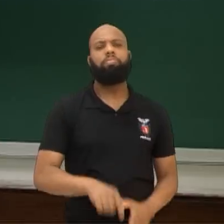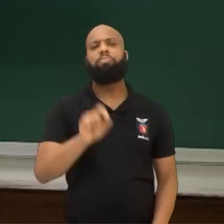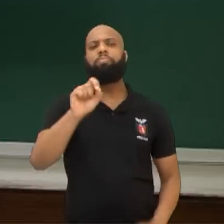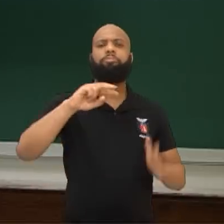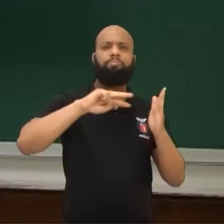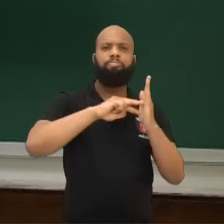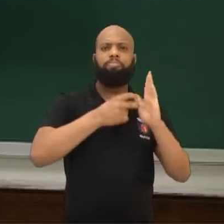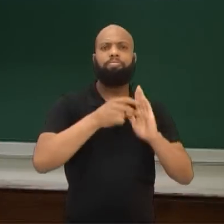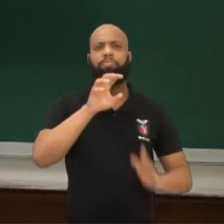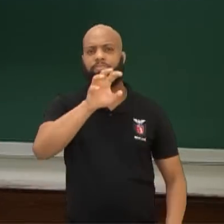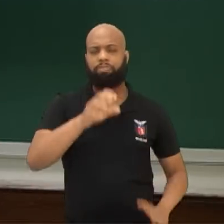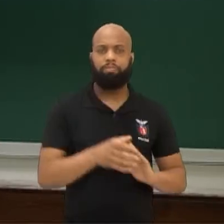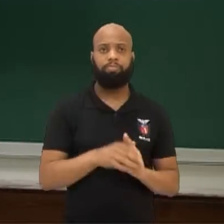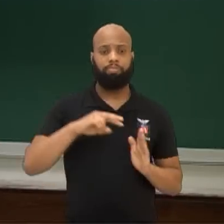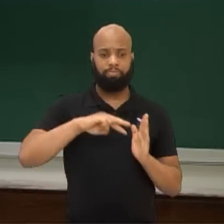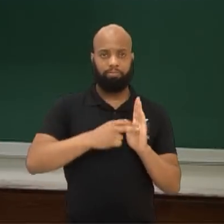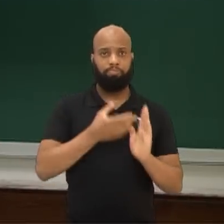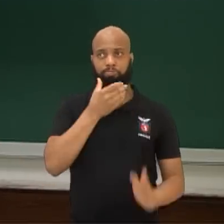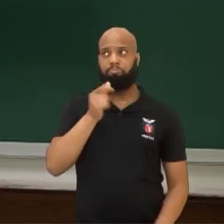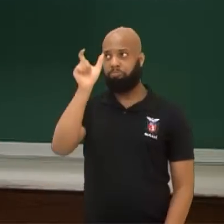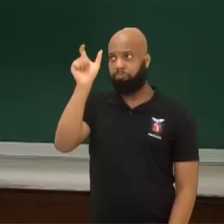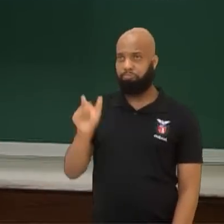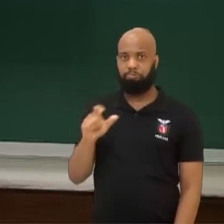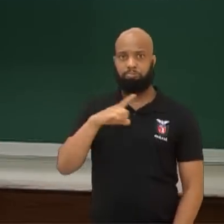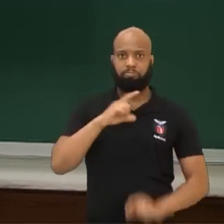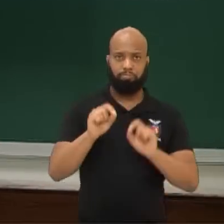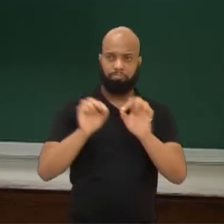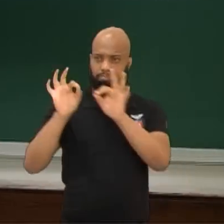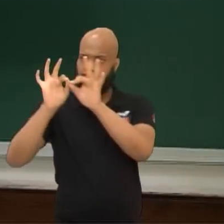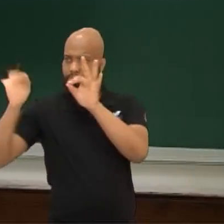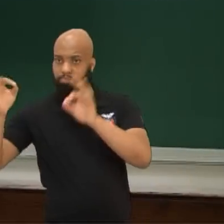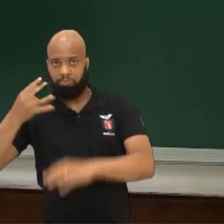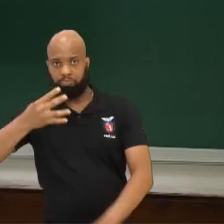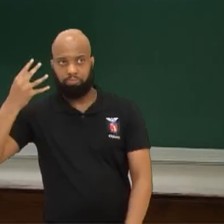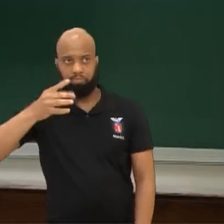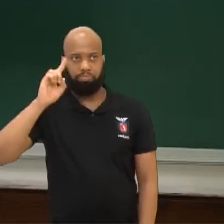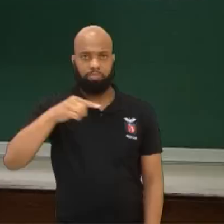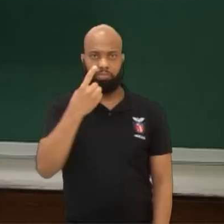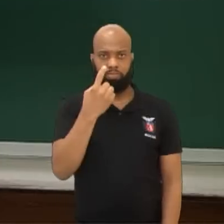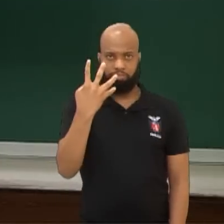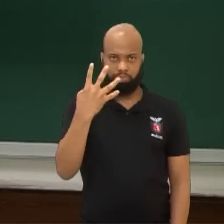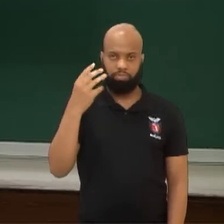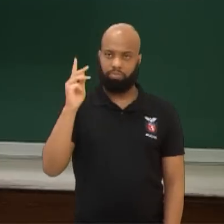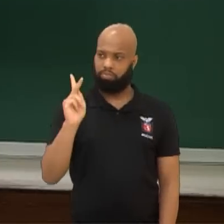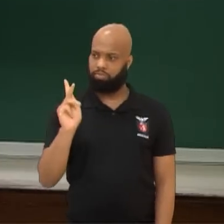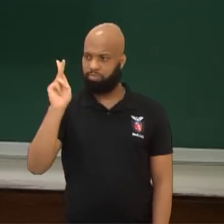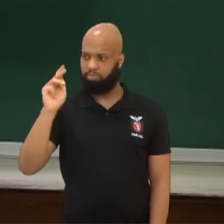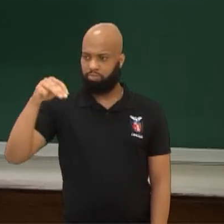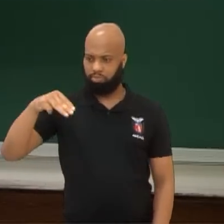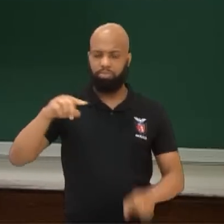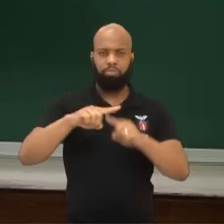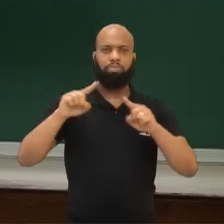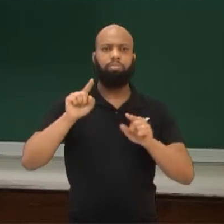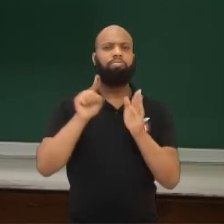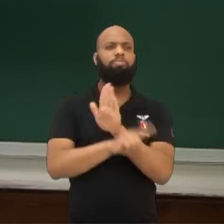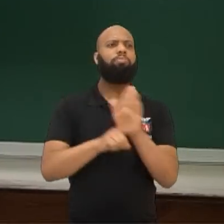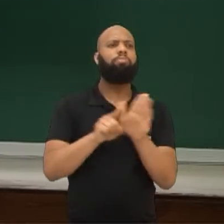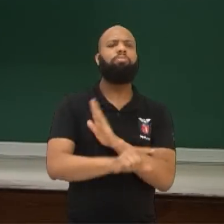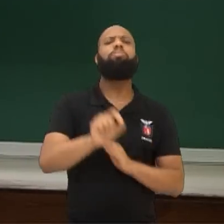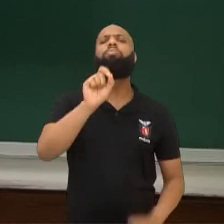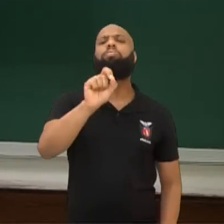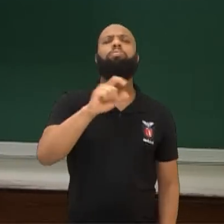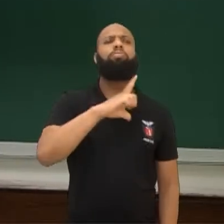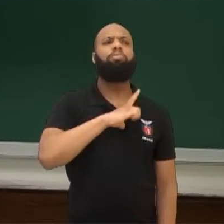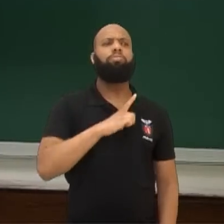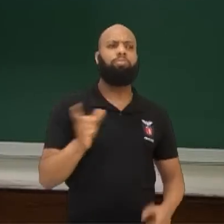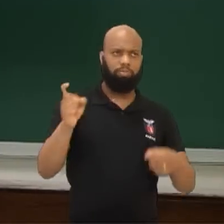o quê? Que ele percorreu o quarto trajeto, 14 quilômetros. Mas qual é a pergunta do